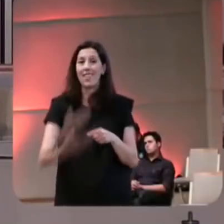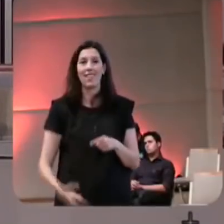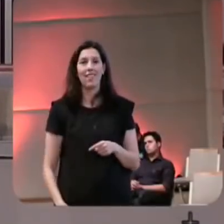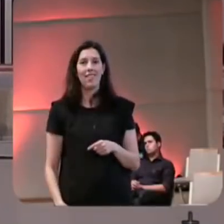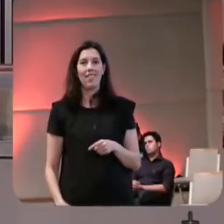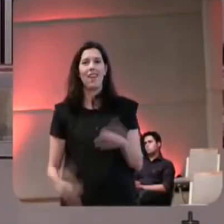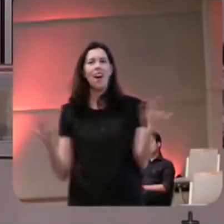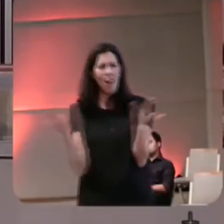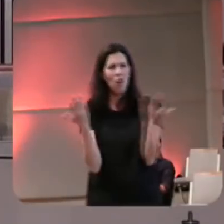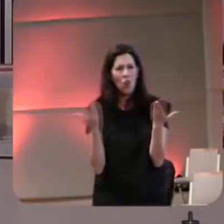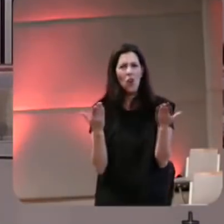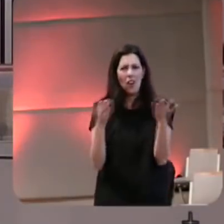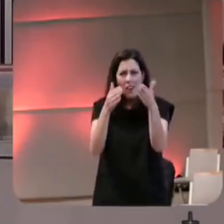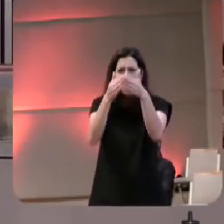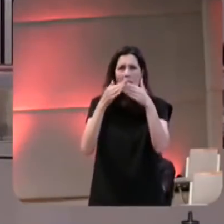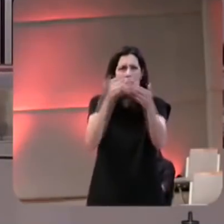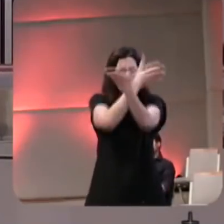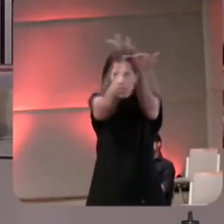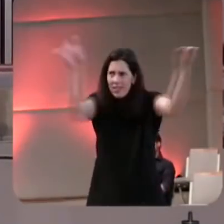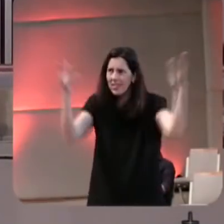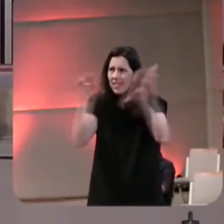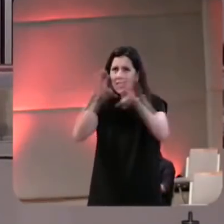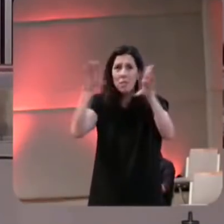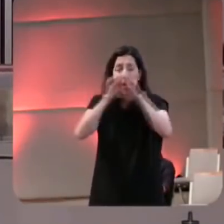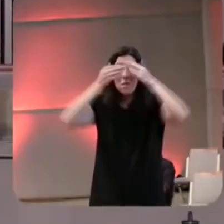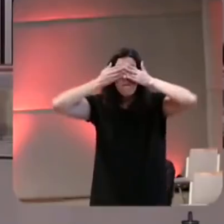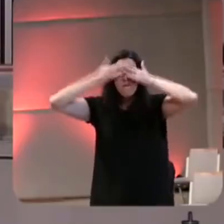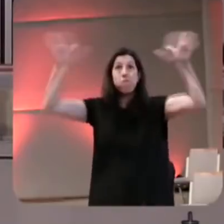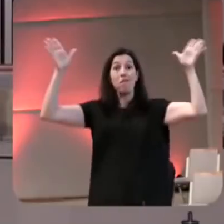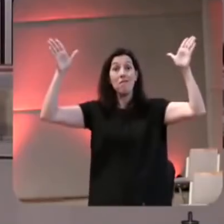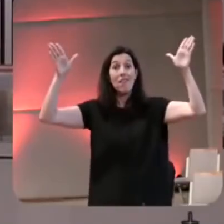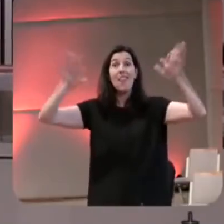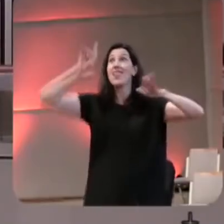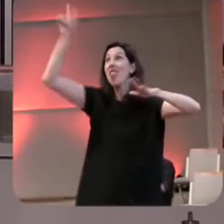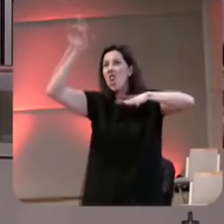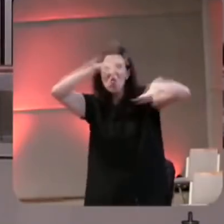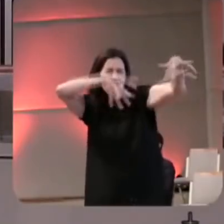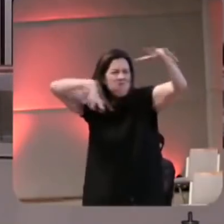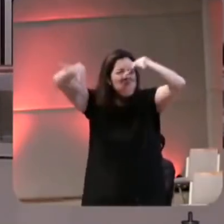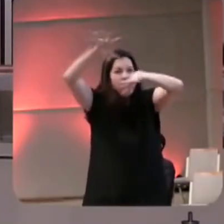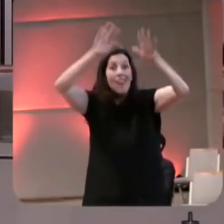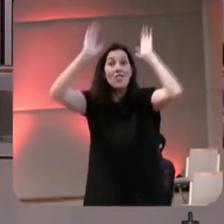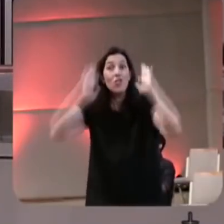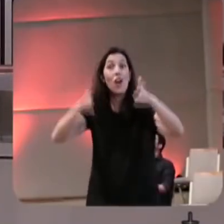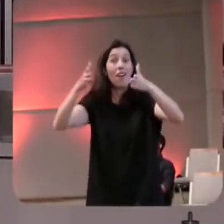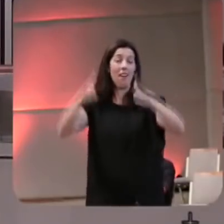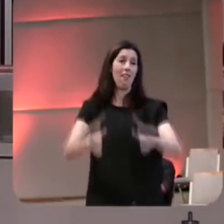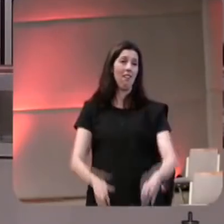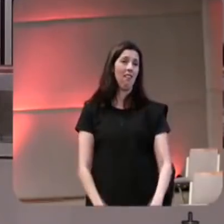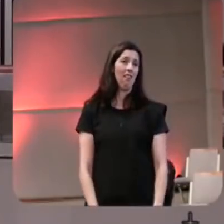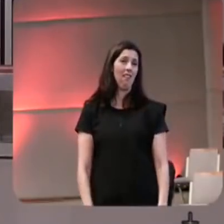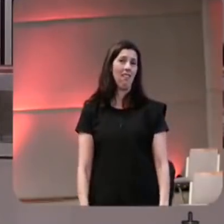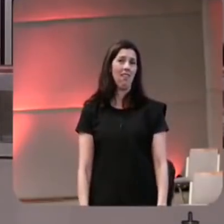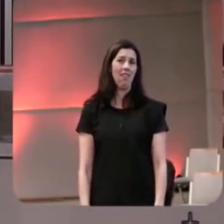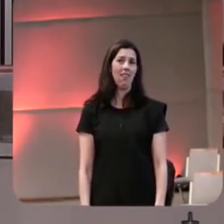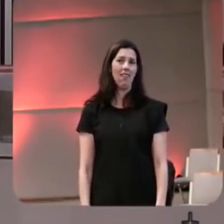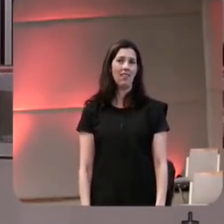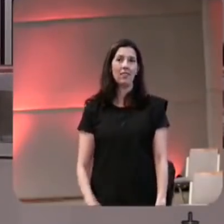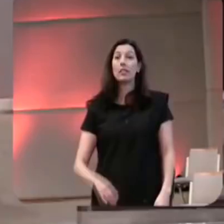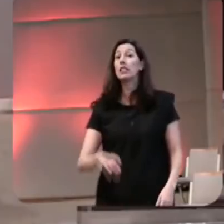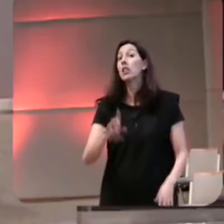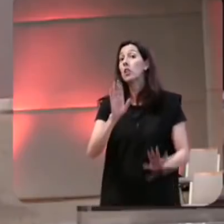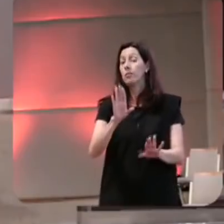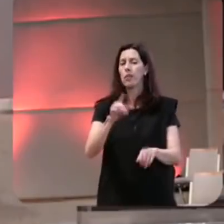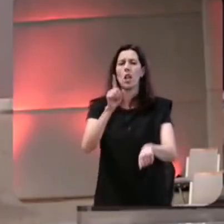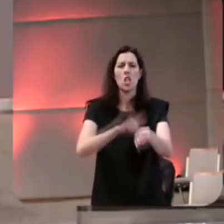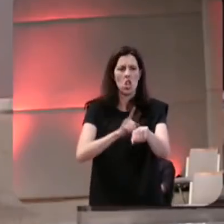É tremendo quando a gente vive nessa dinâmica porque não dá para explicar algumas